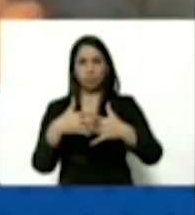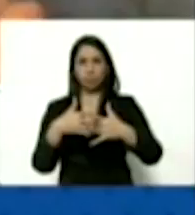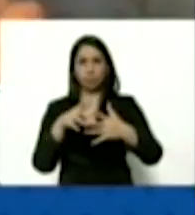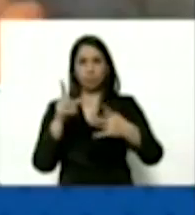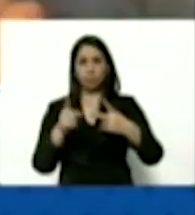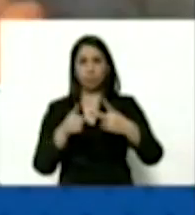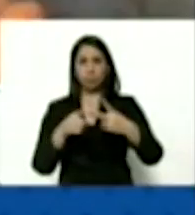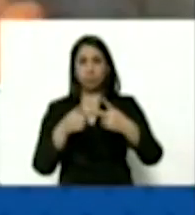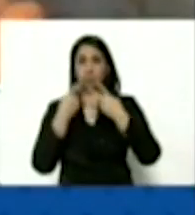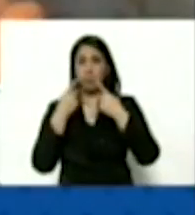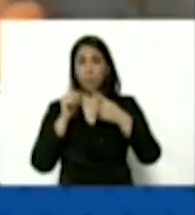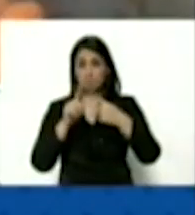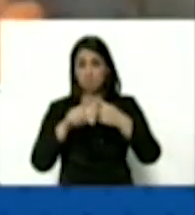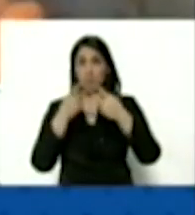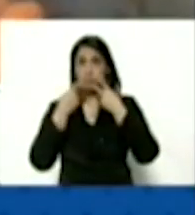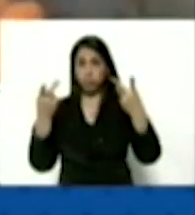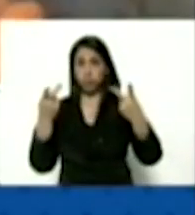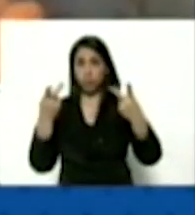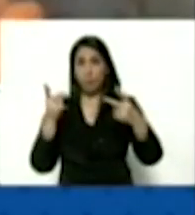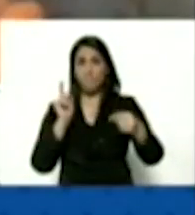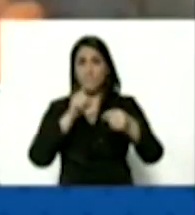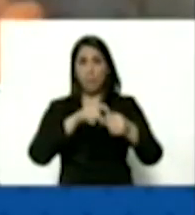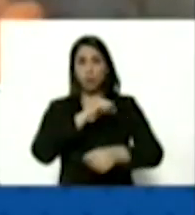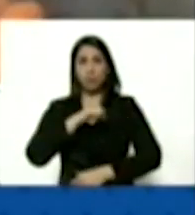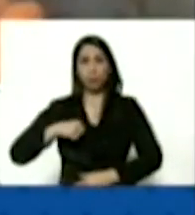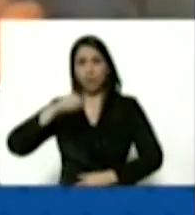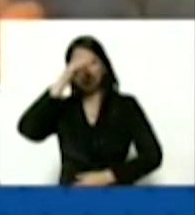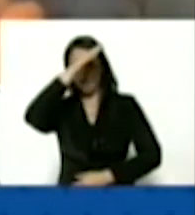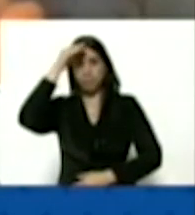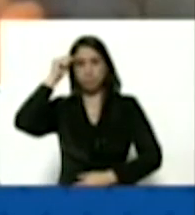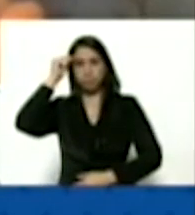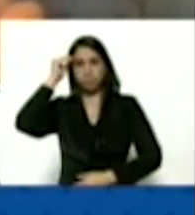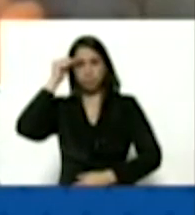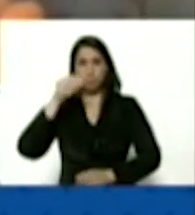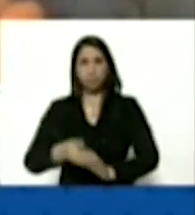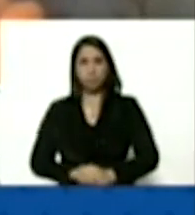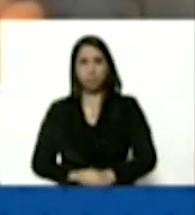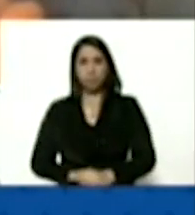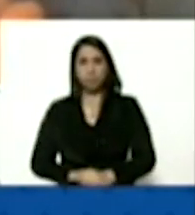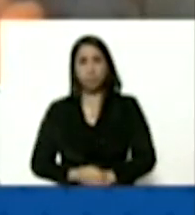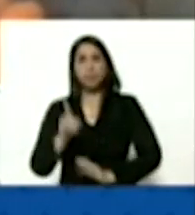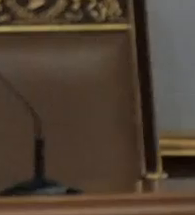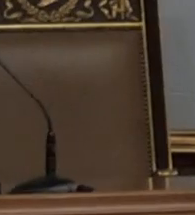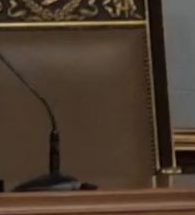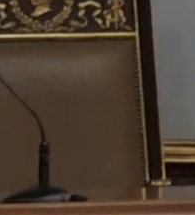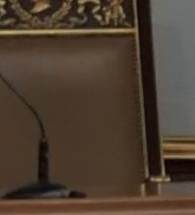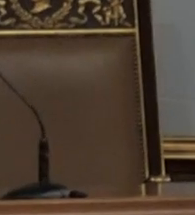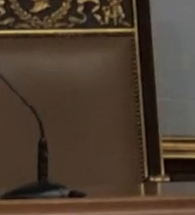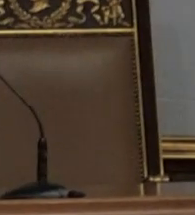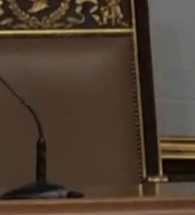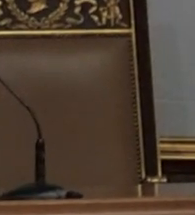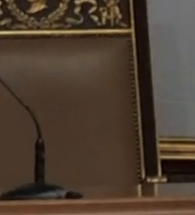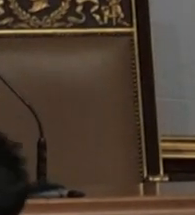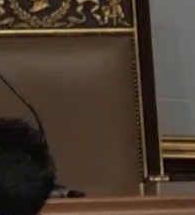detenções no domingo 13 pessoas foram detidas na segunda-feira afirmou o presidente venezolano o ministério público da venezuela acusou